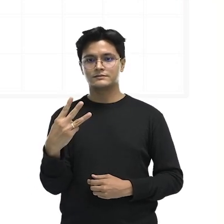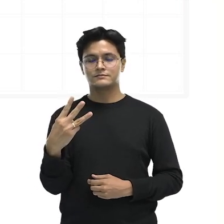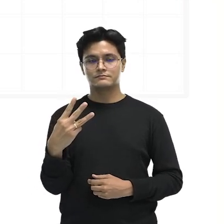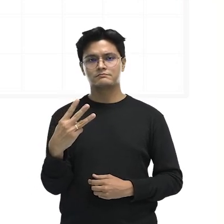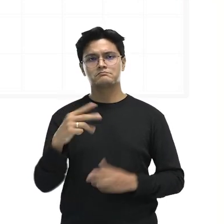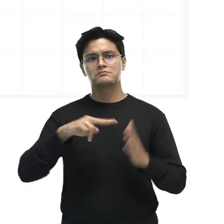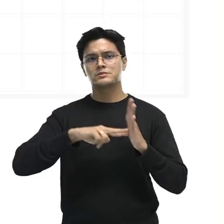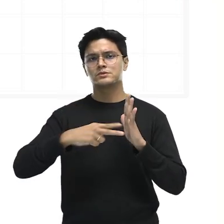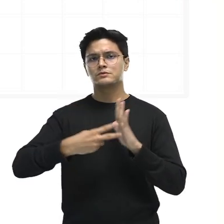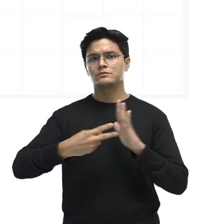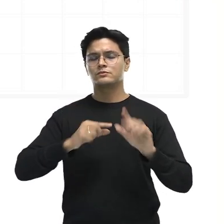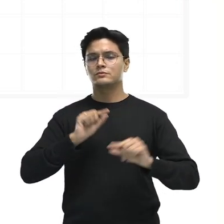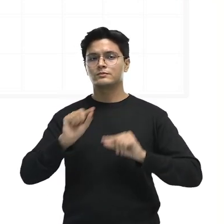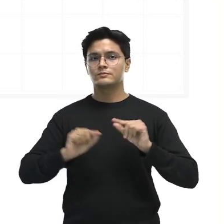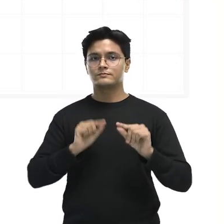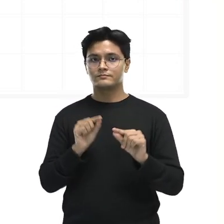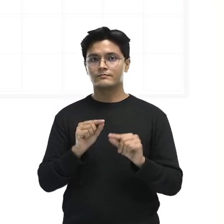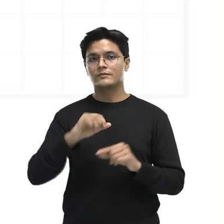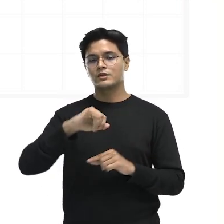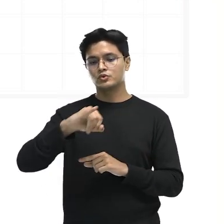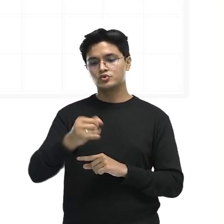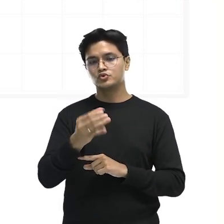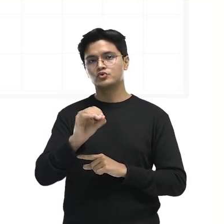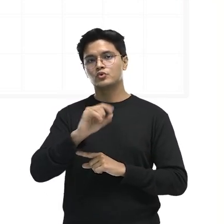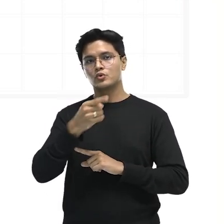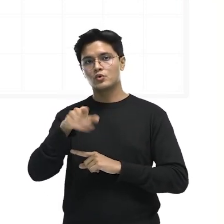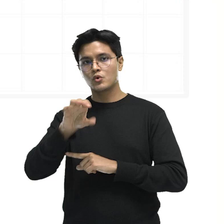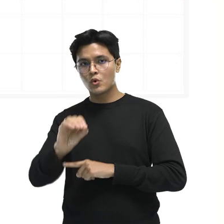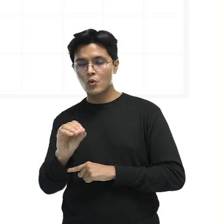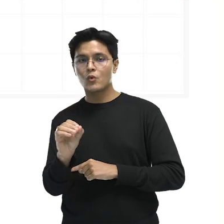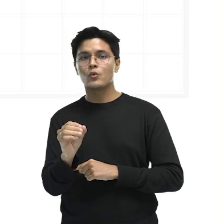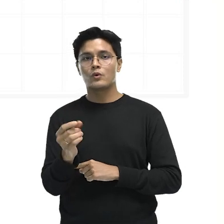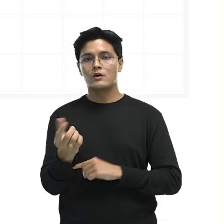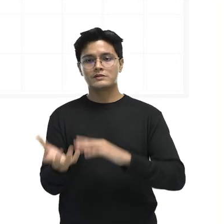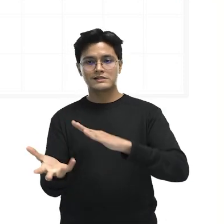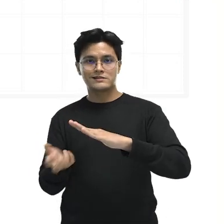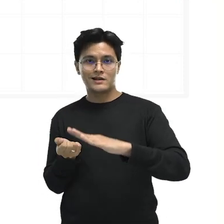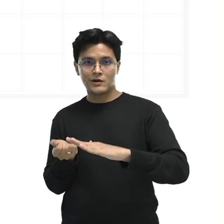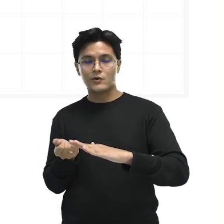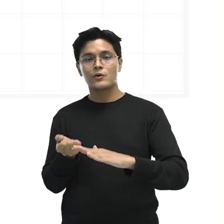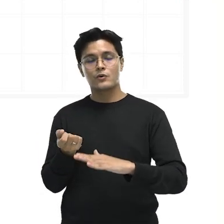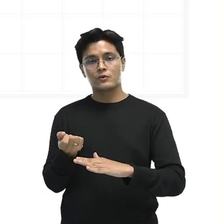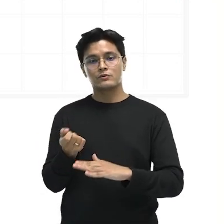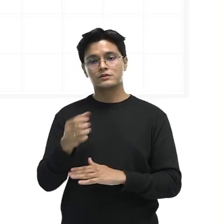953. Ou seja, João tirou da sua conta